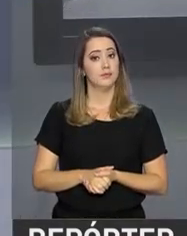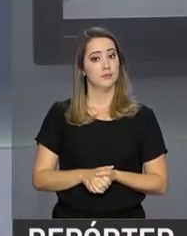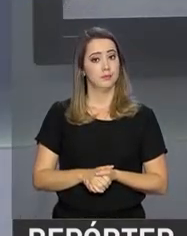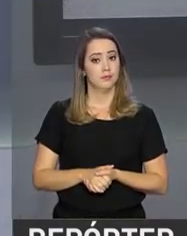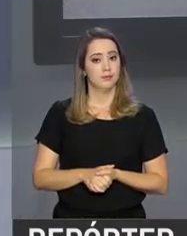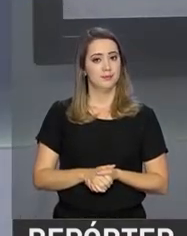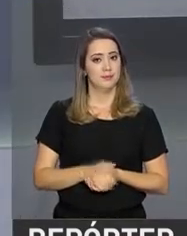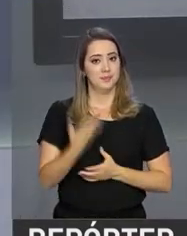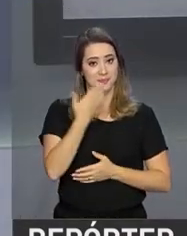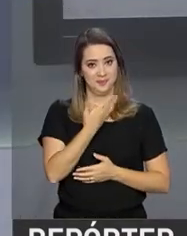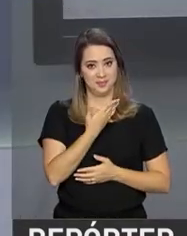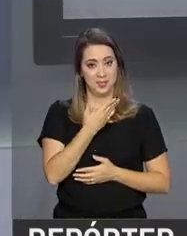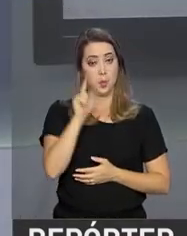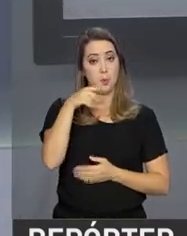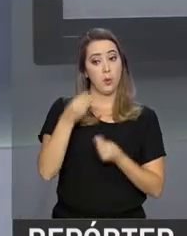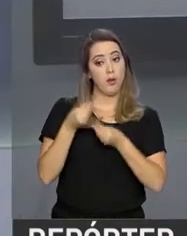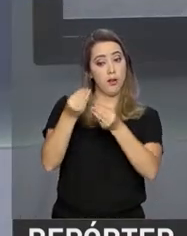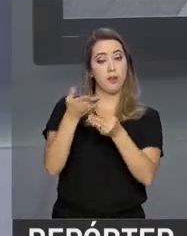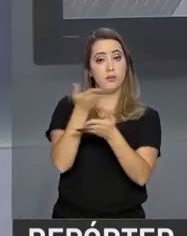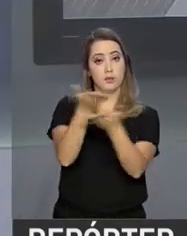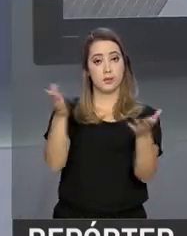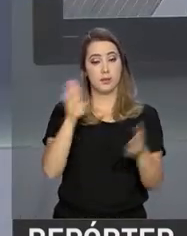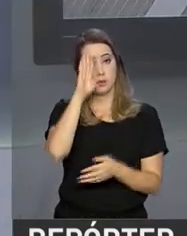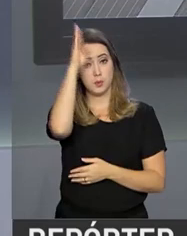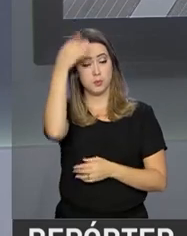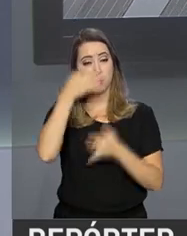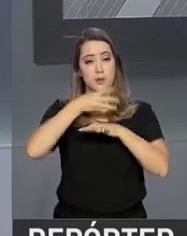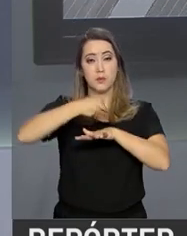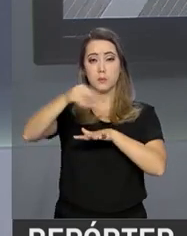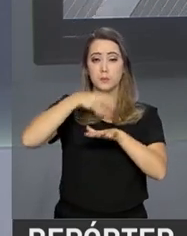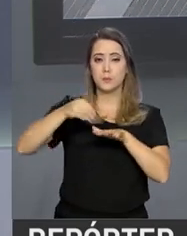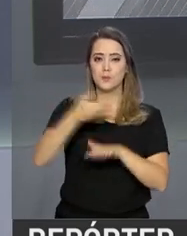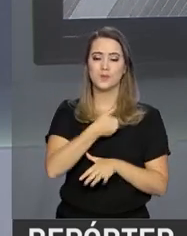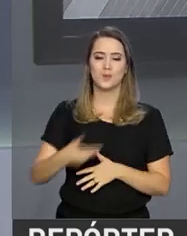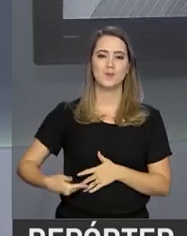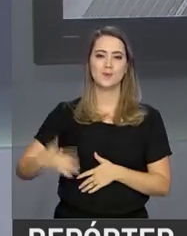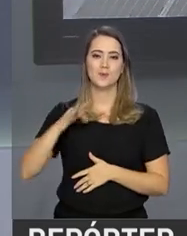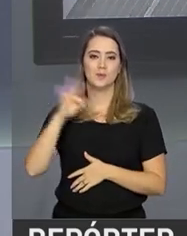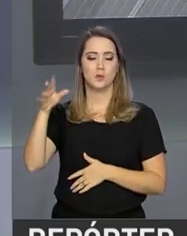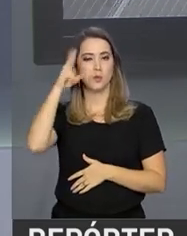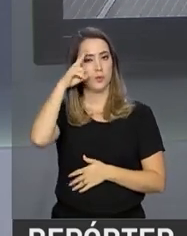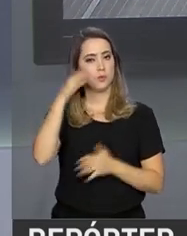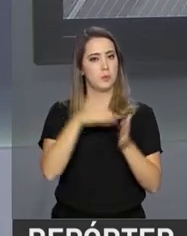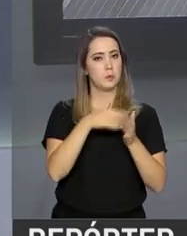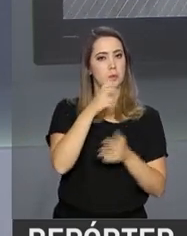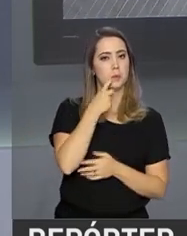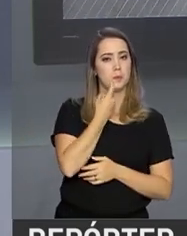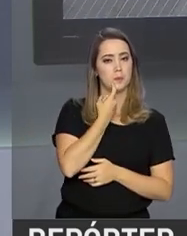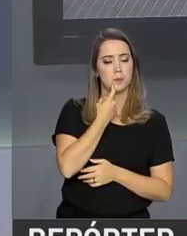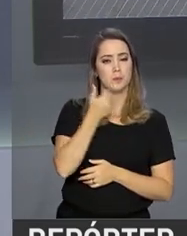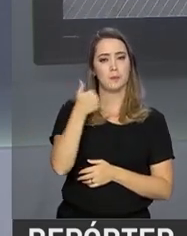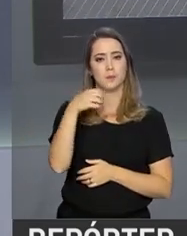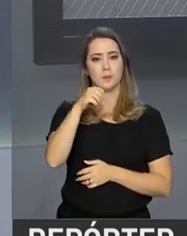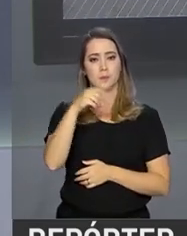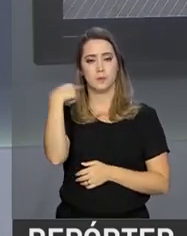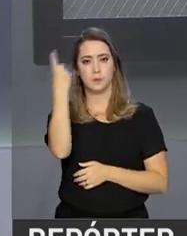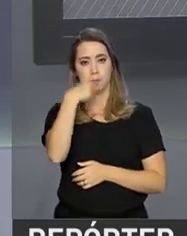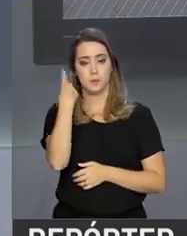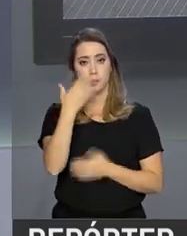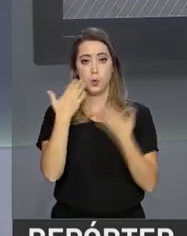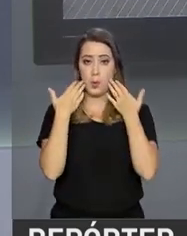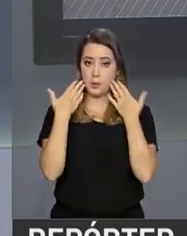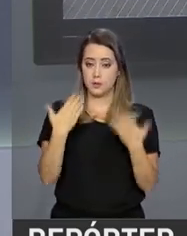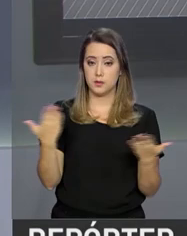programa a voz do brasil leva até você as principais notícias do governo federal de segunda a sexta feira às 19 horas na